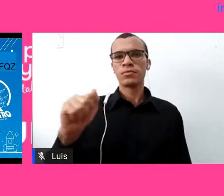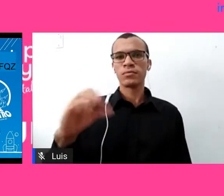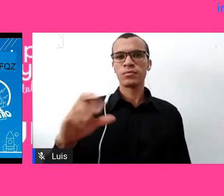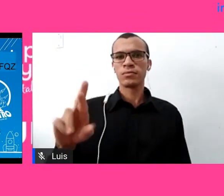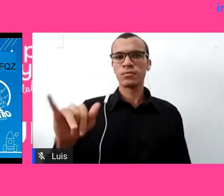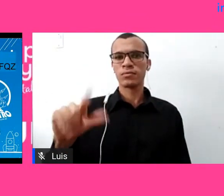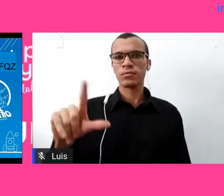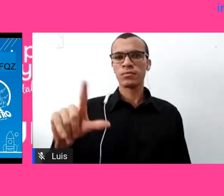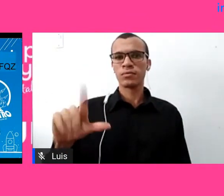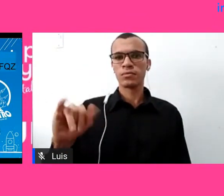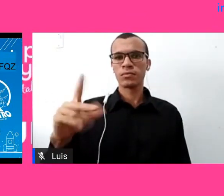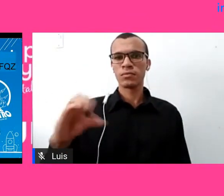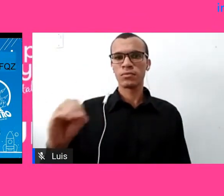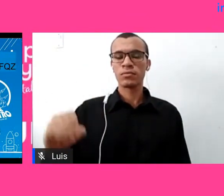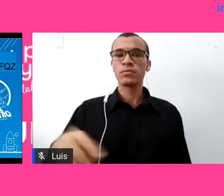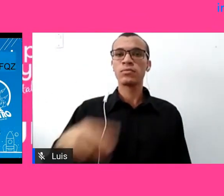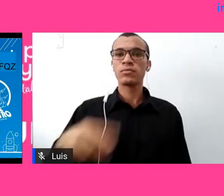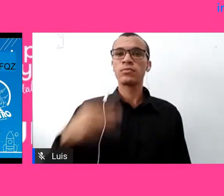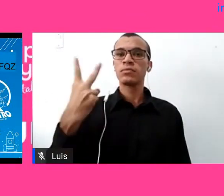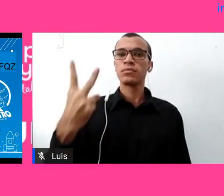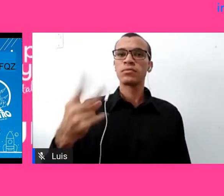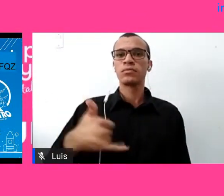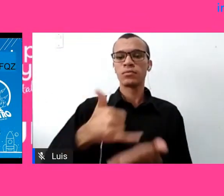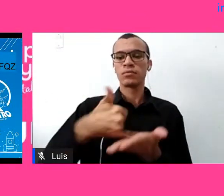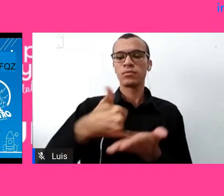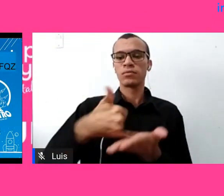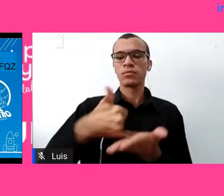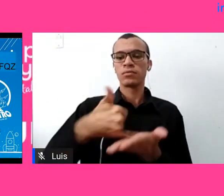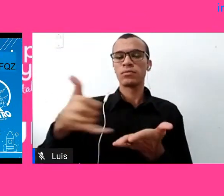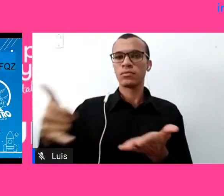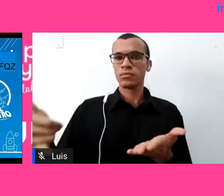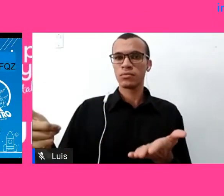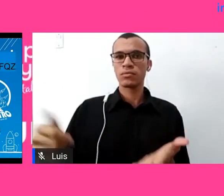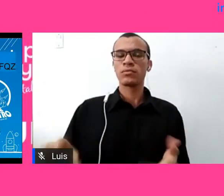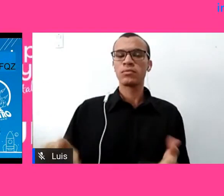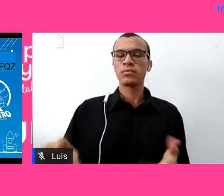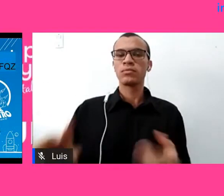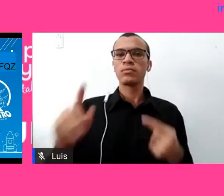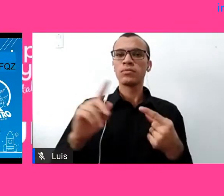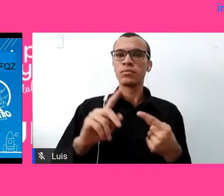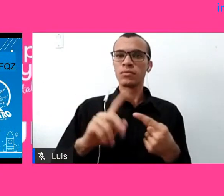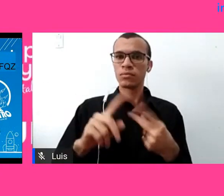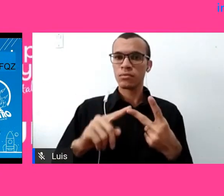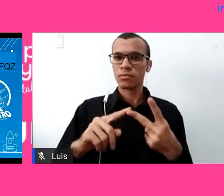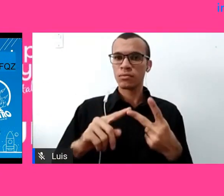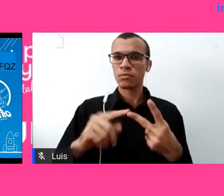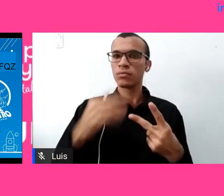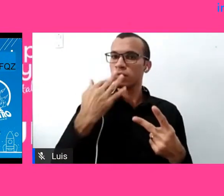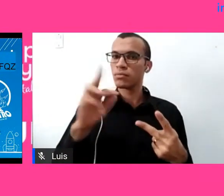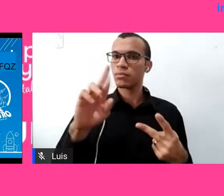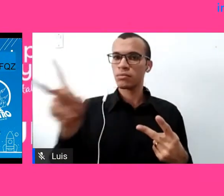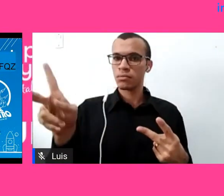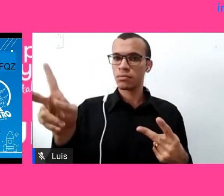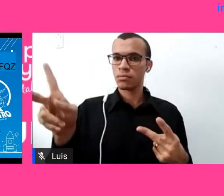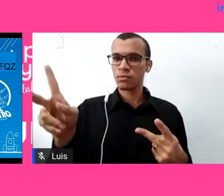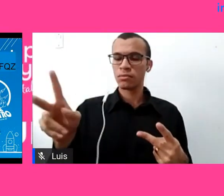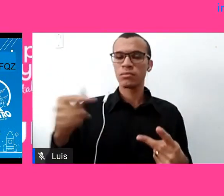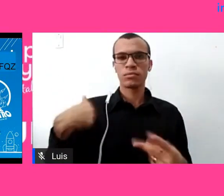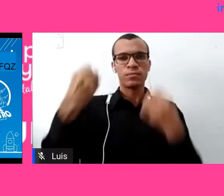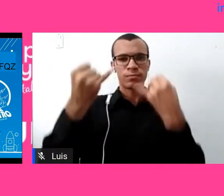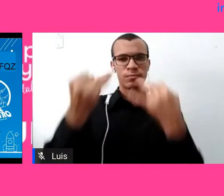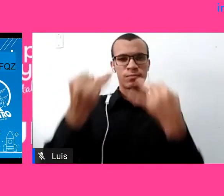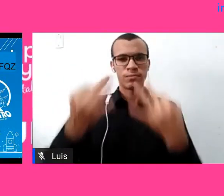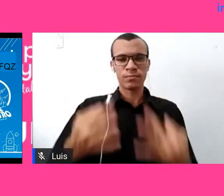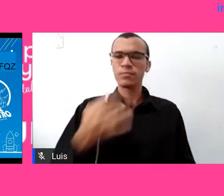canetas esferográficas, uma de cada cor, tá? E eu vou explicar o porquê das cores daqui a